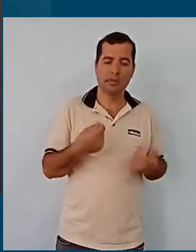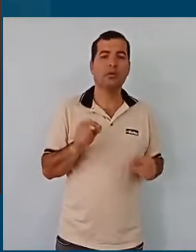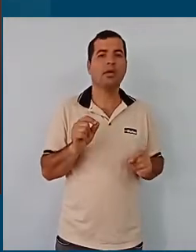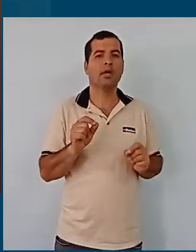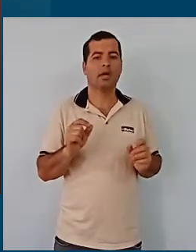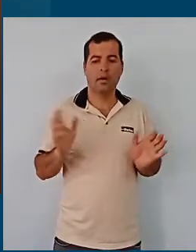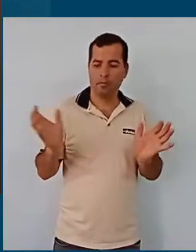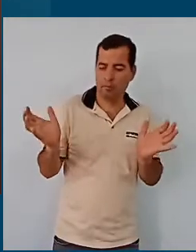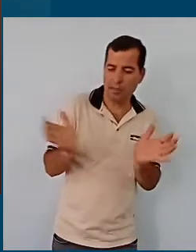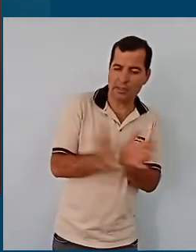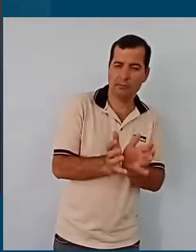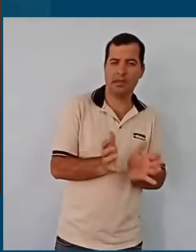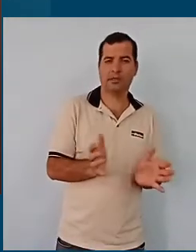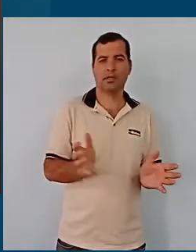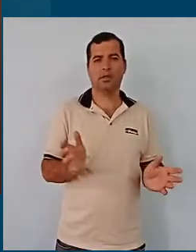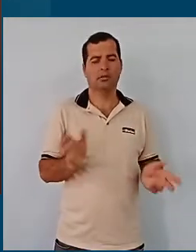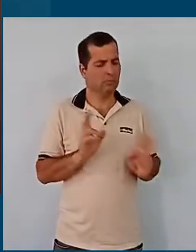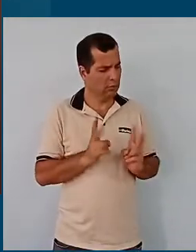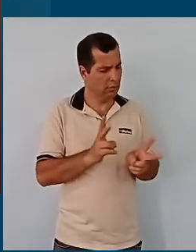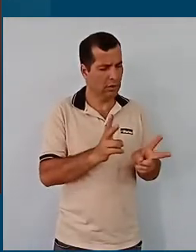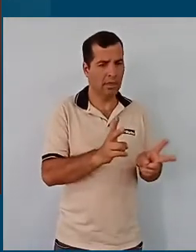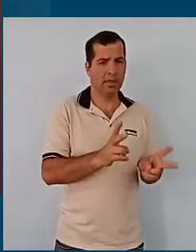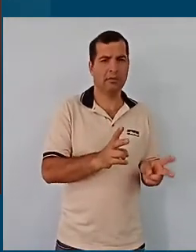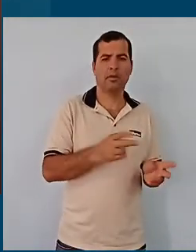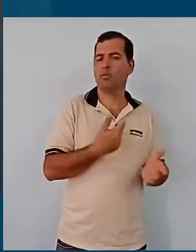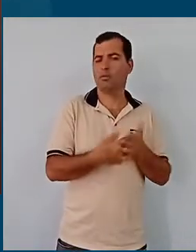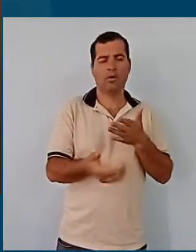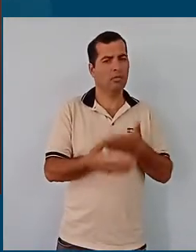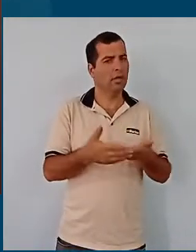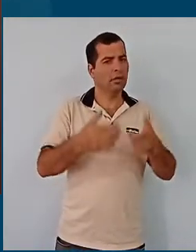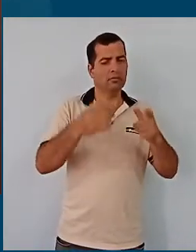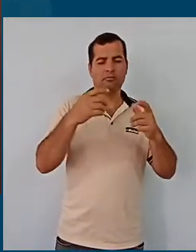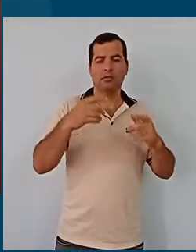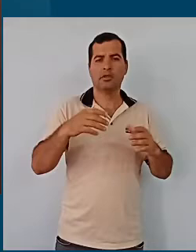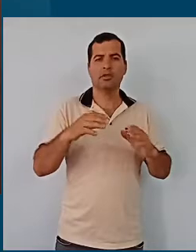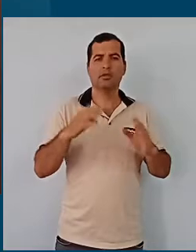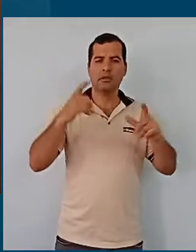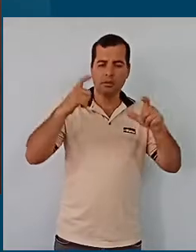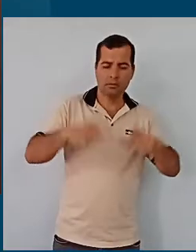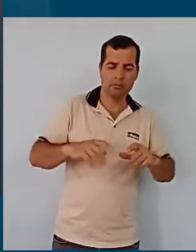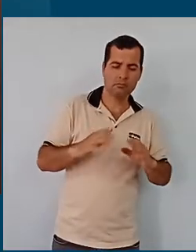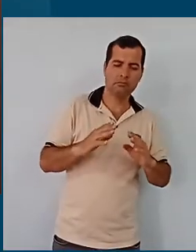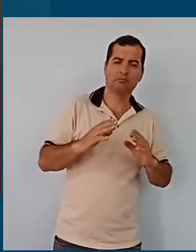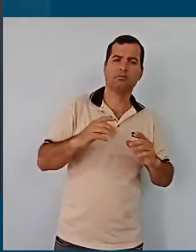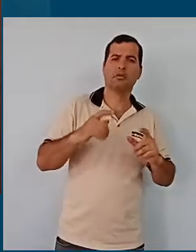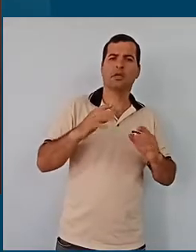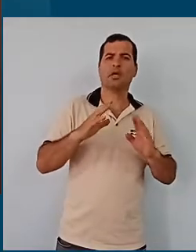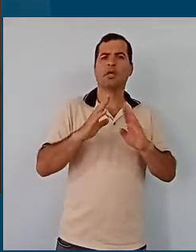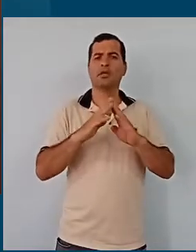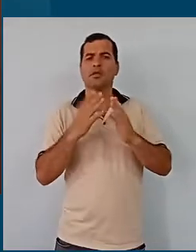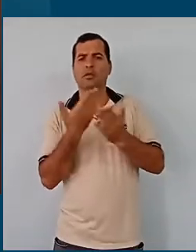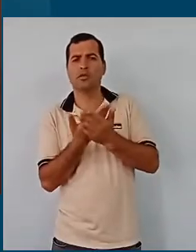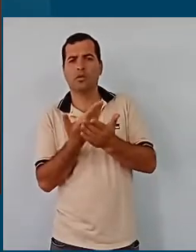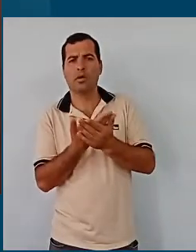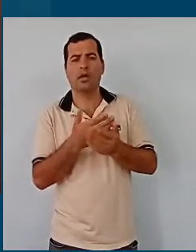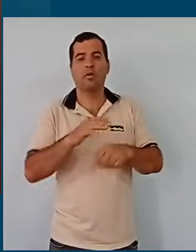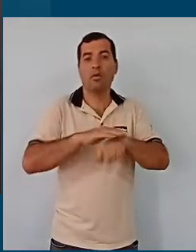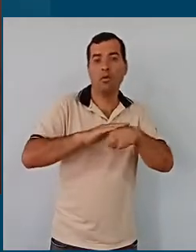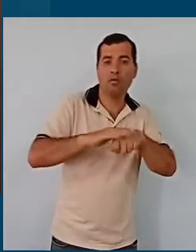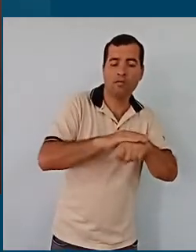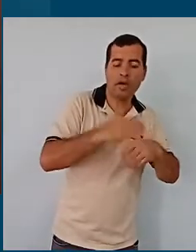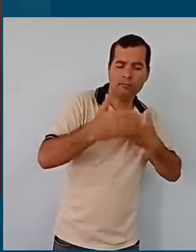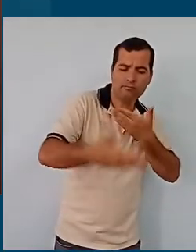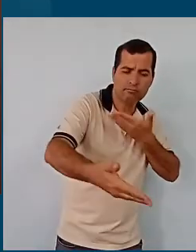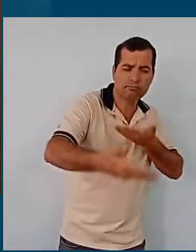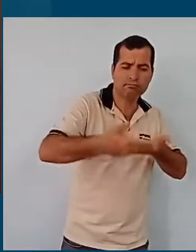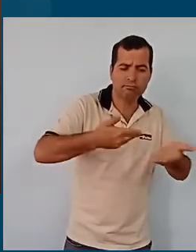participação dela em todas as situações que a gente promove na escola, se a gente conversa com a criança, com o aluno, se a